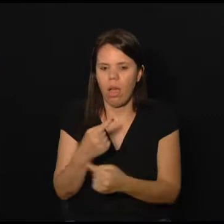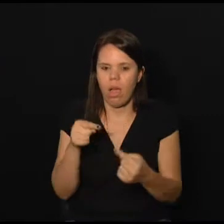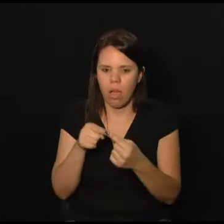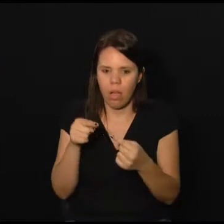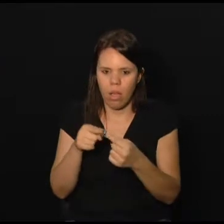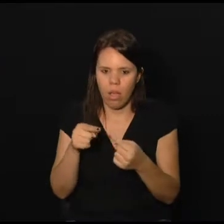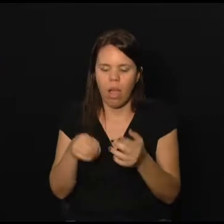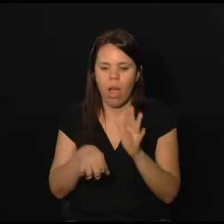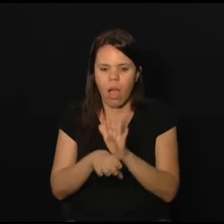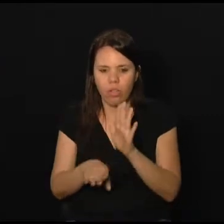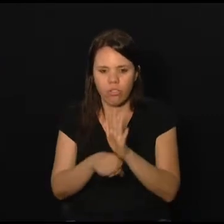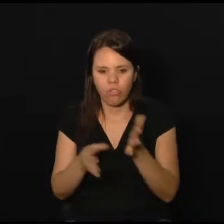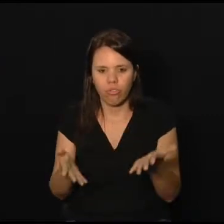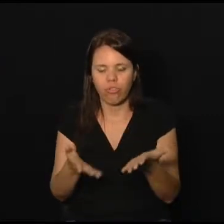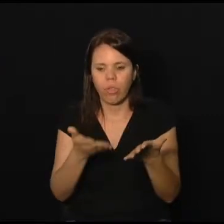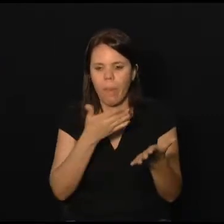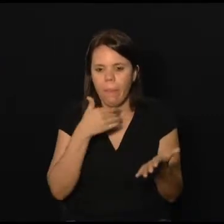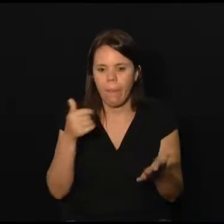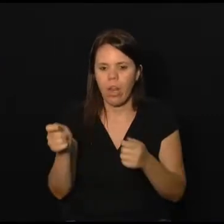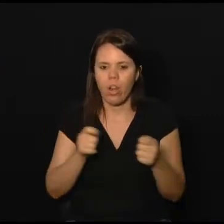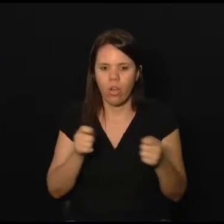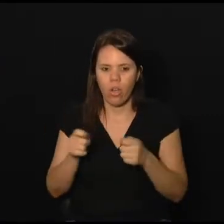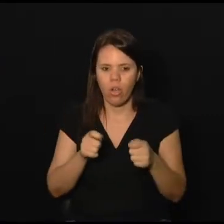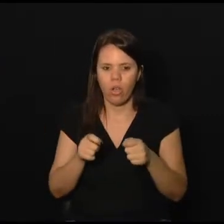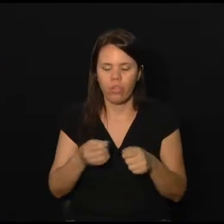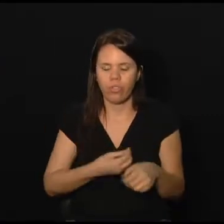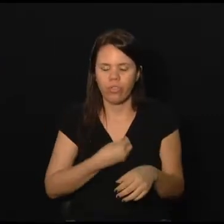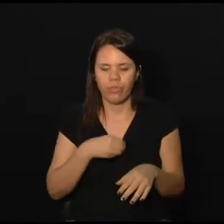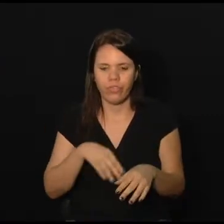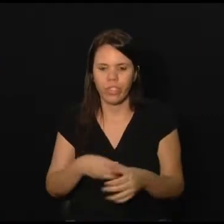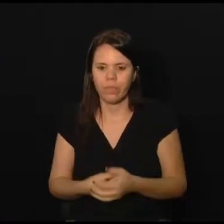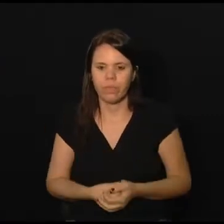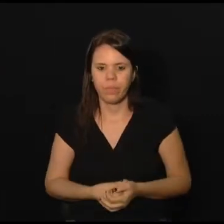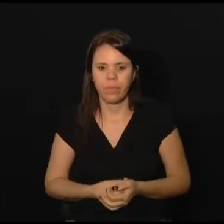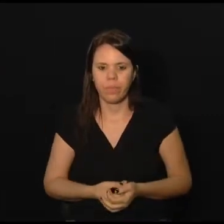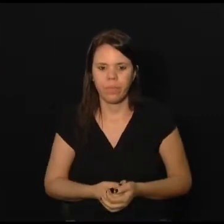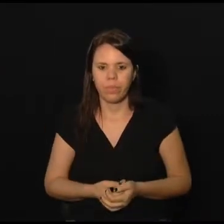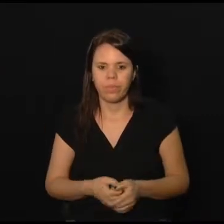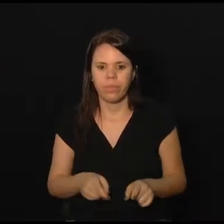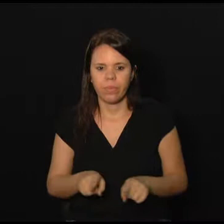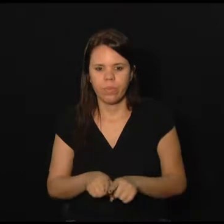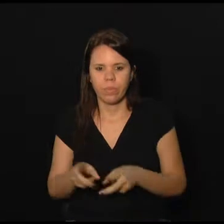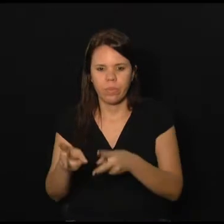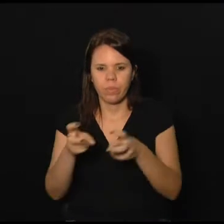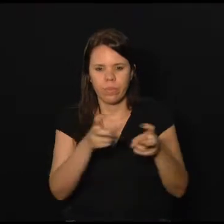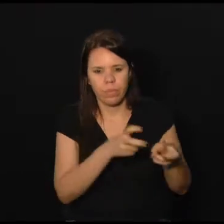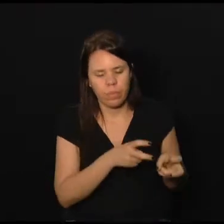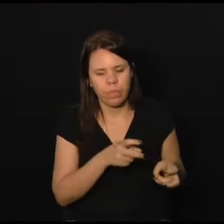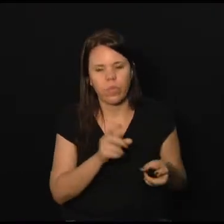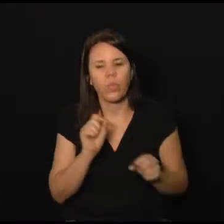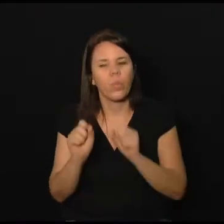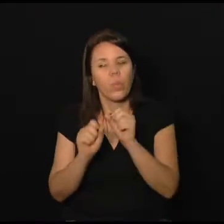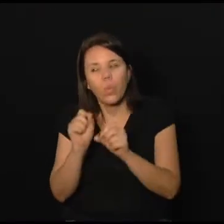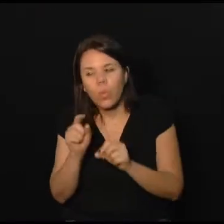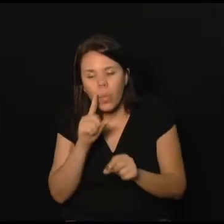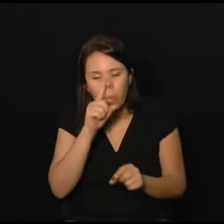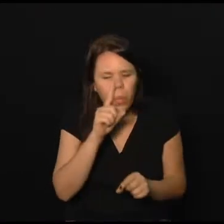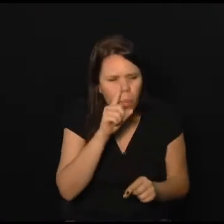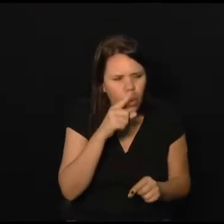começar a ajudar a ter um novo padrão de vida. Okay? Então, começar a identificar os fatores de risco. O que